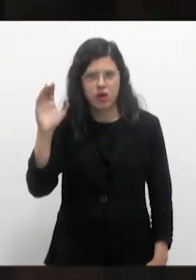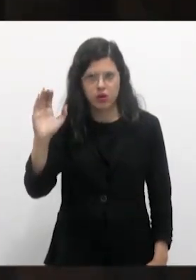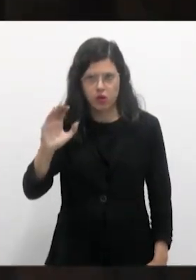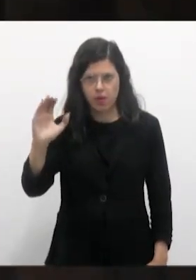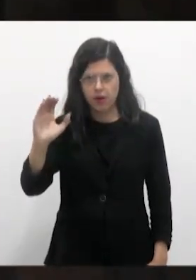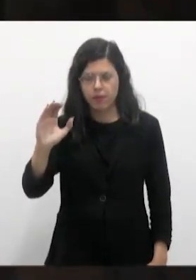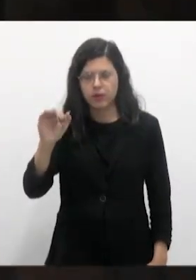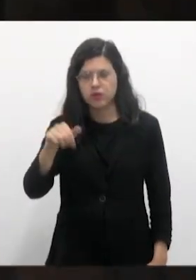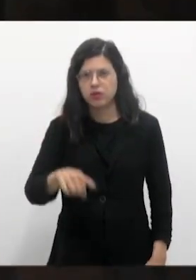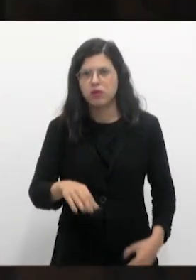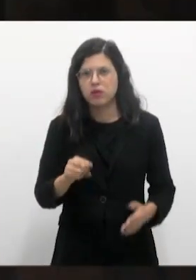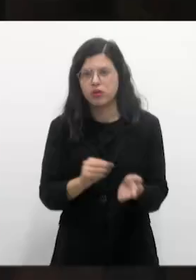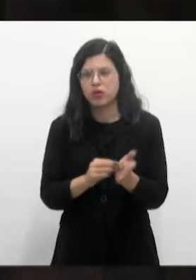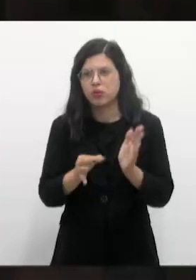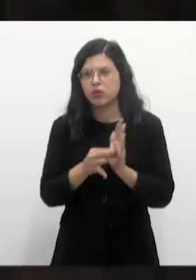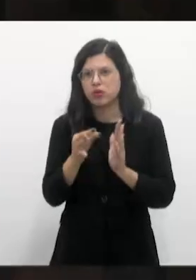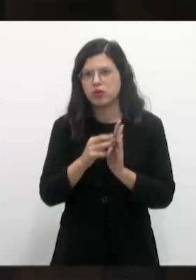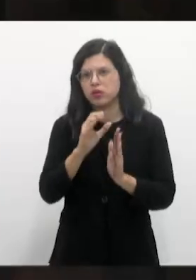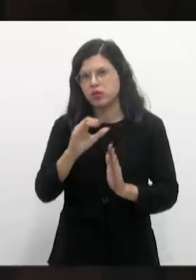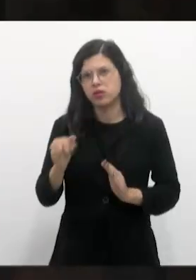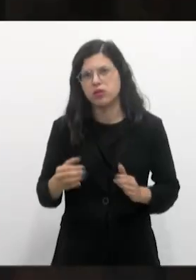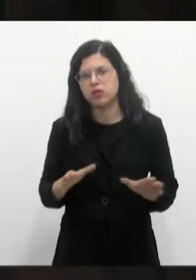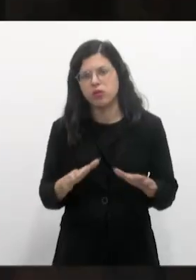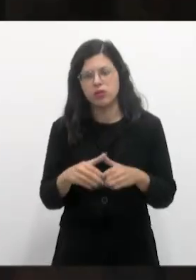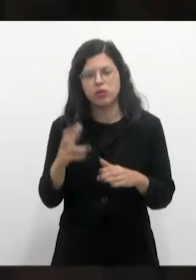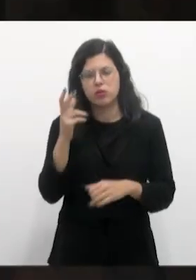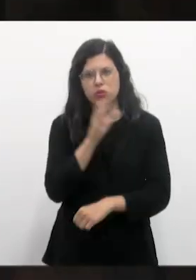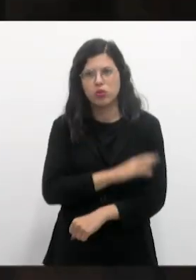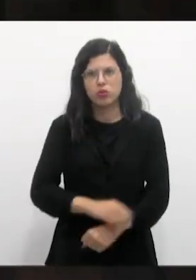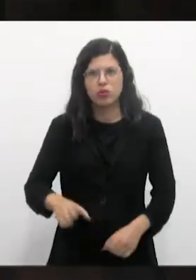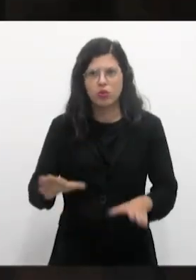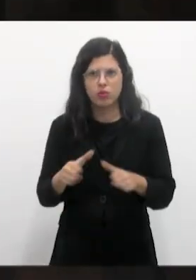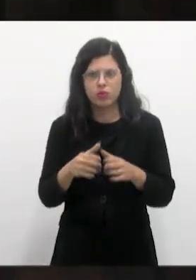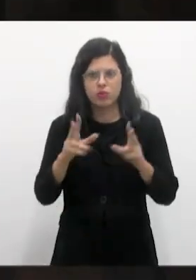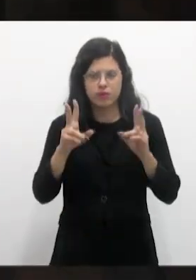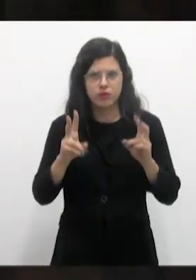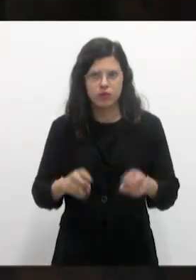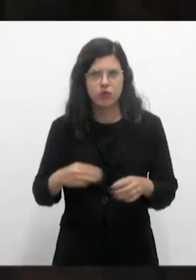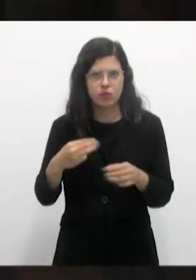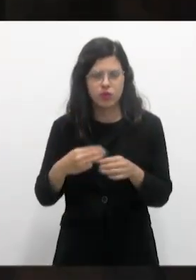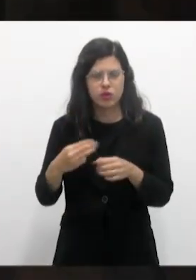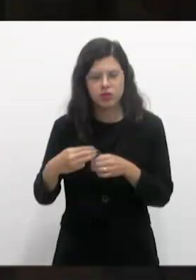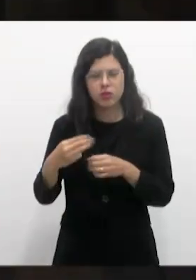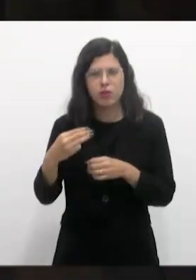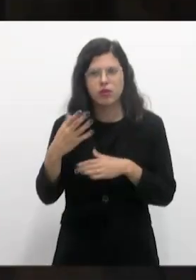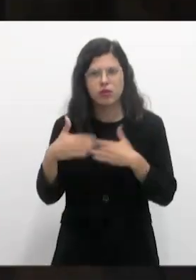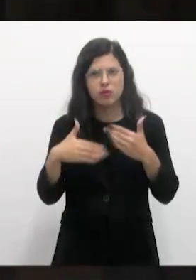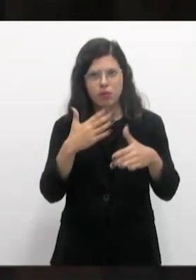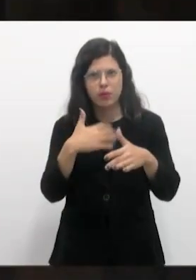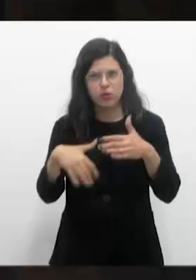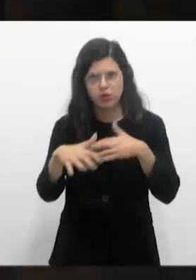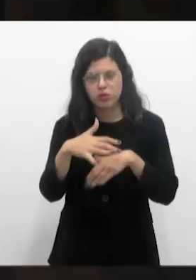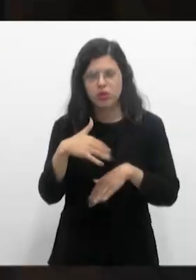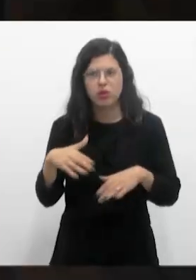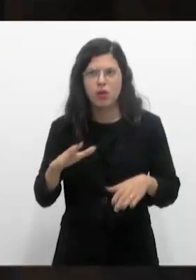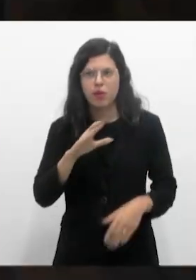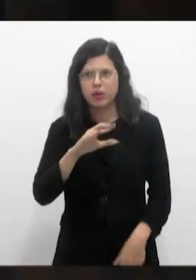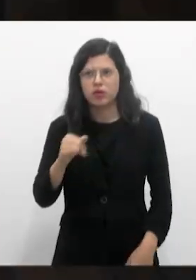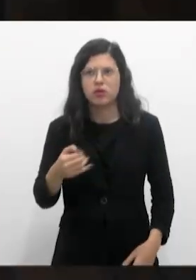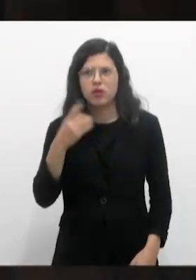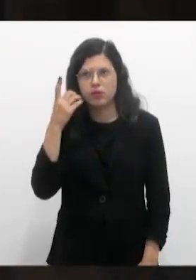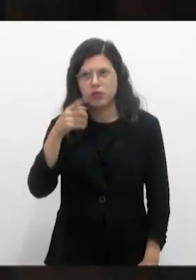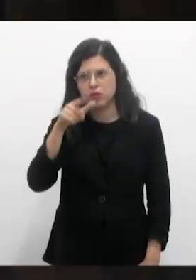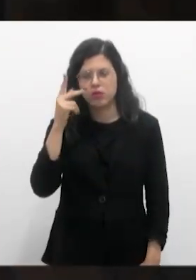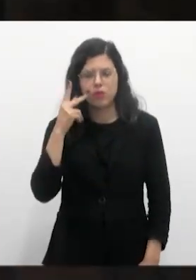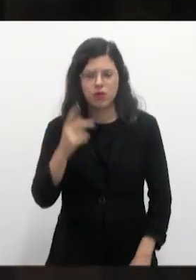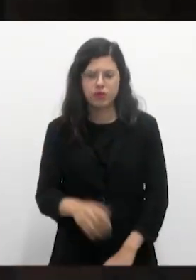os pareceres das Comissões de Constituição e Justiça, de Cultura e de Assuntos Municipais de Desenvolvimento Regional. Pela Comissão de Constituição e Justiça, deputado Luiz